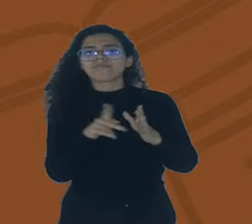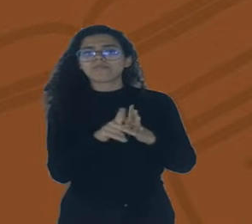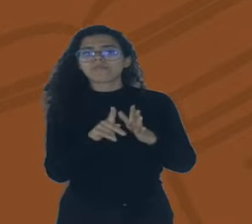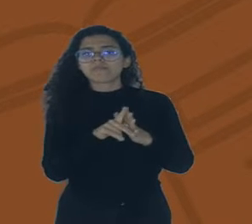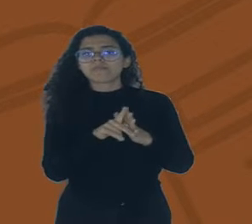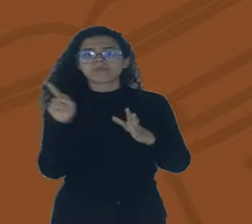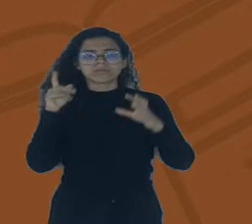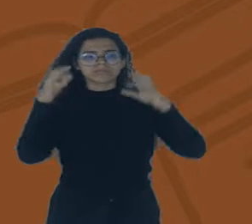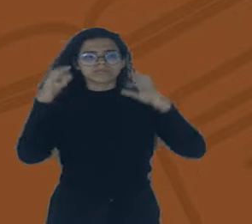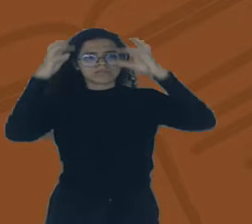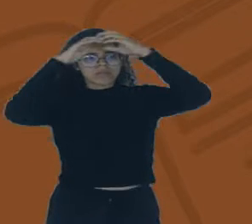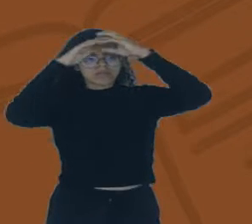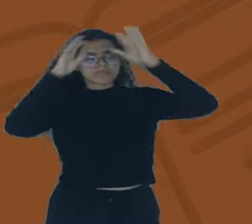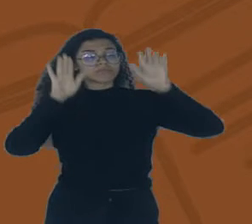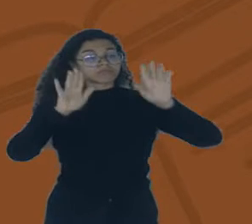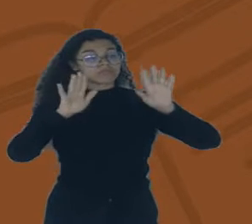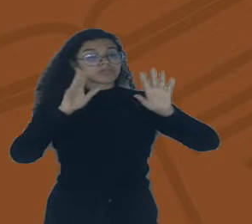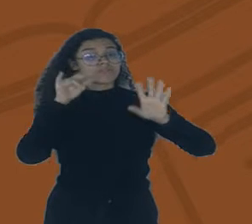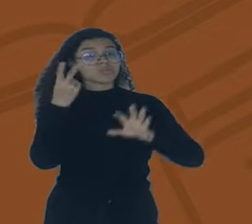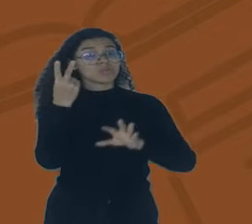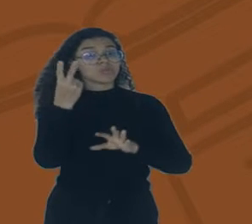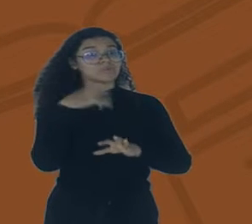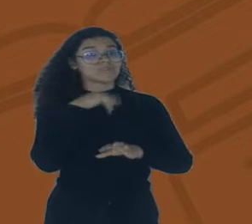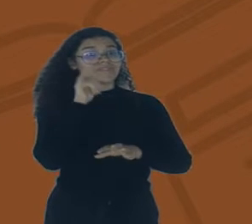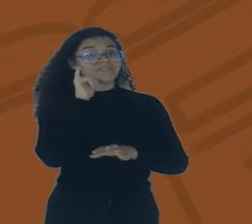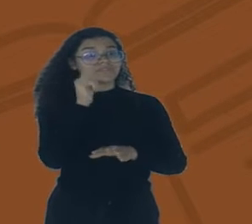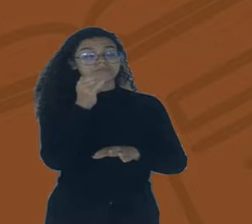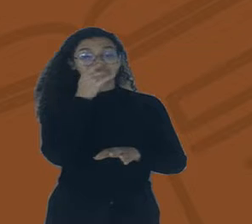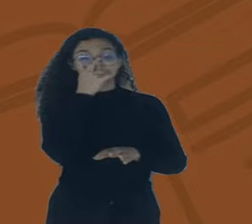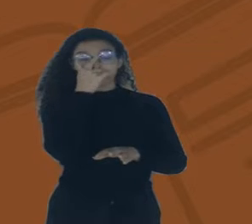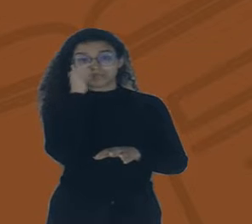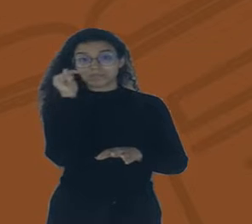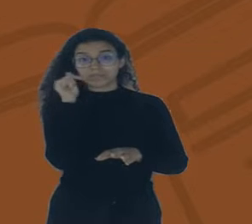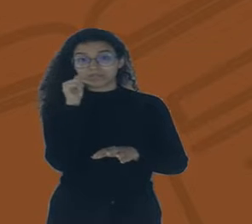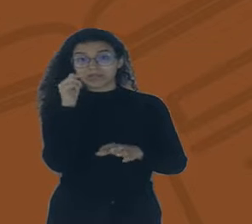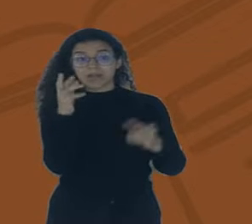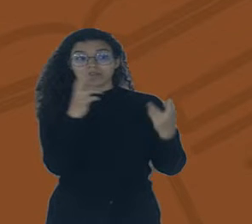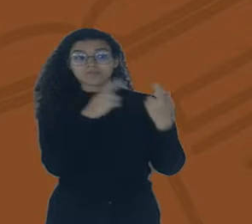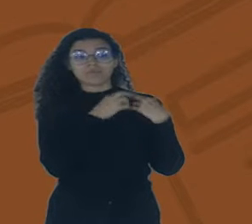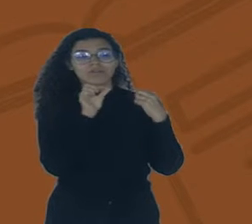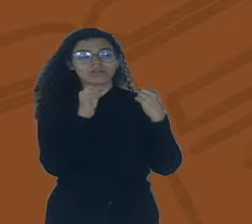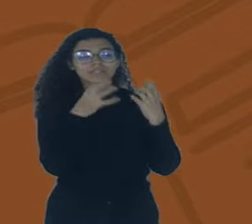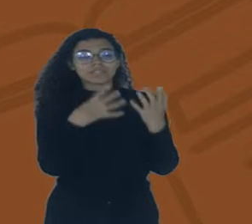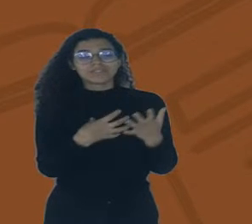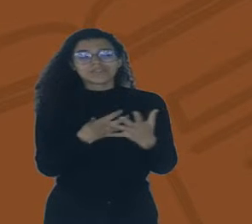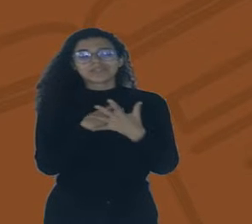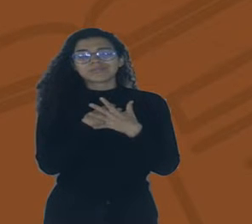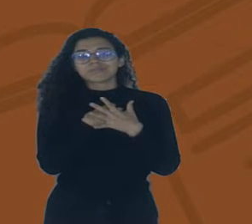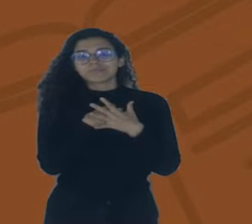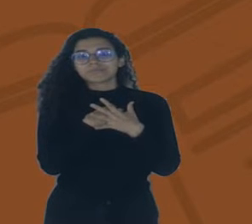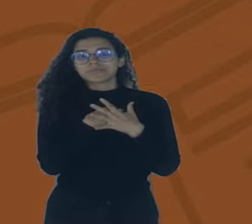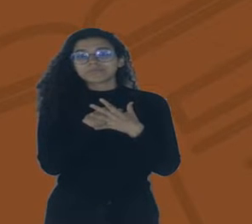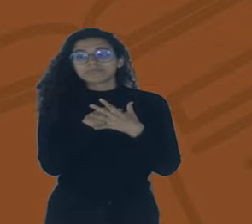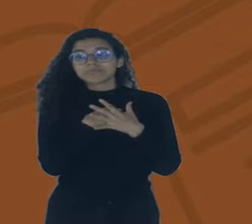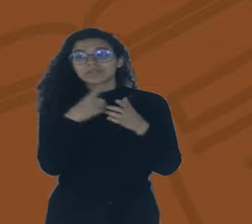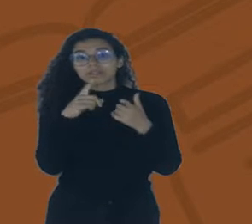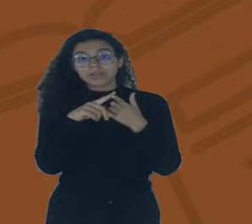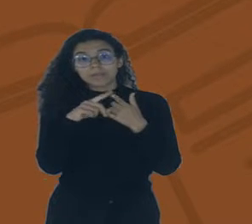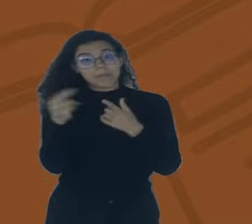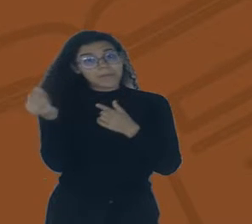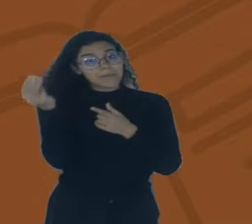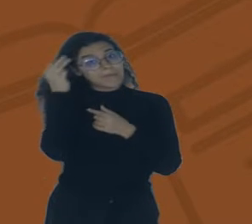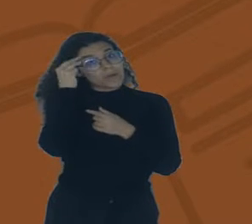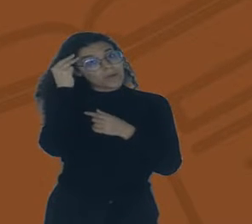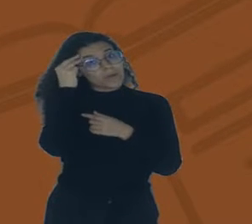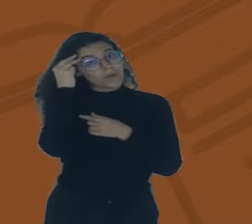Citar duas. Ele é responsável aí, por exemplo, pela nossa emoção. É responsável pela nossa memória,